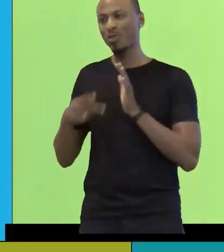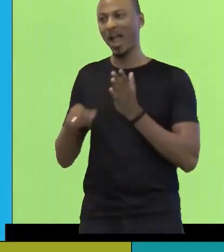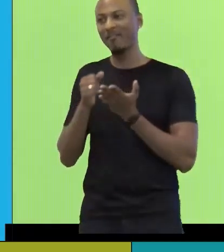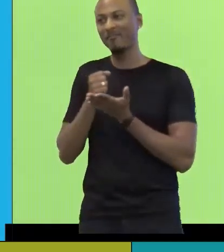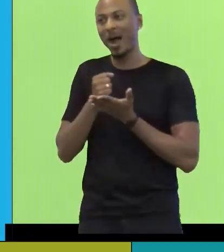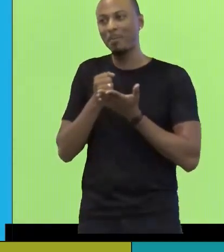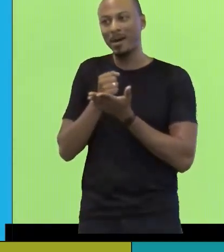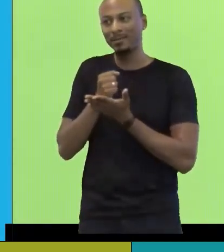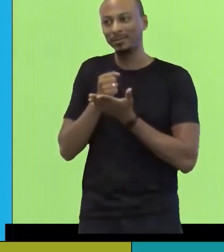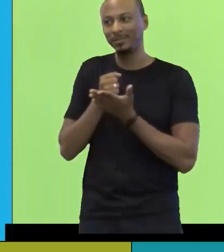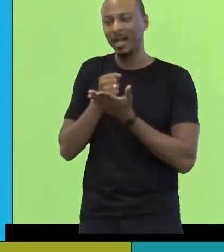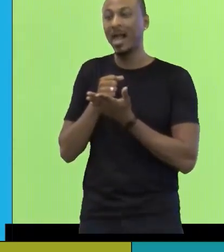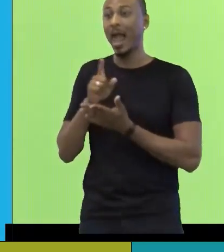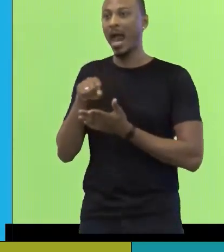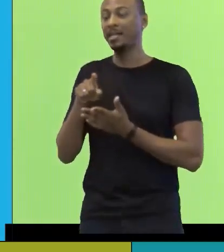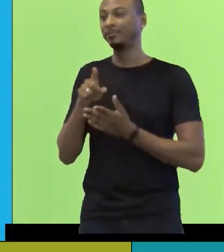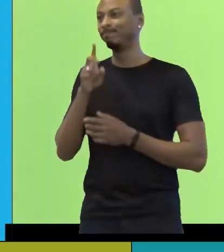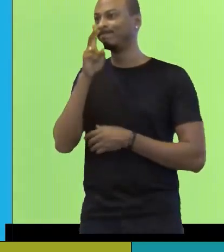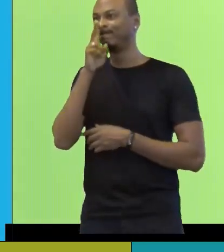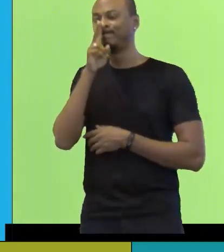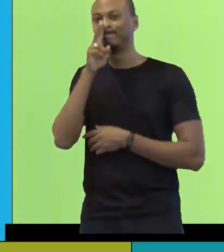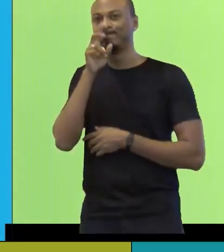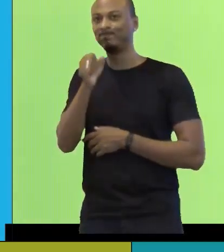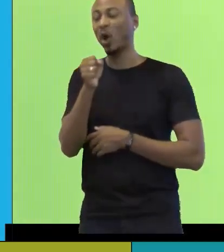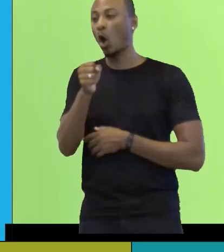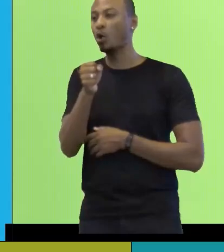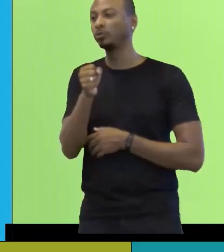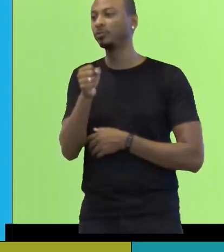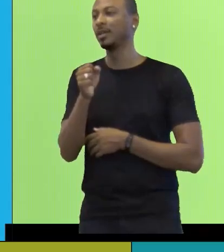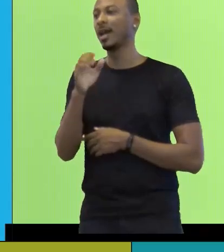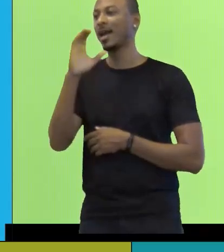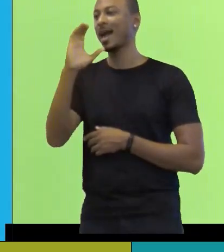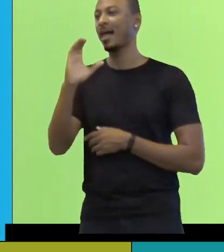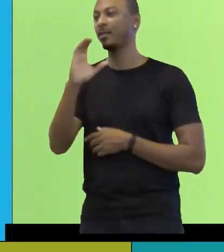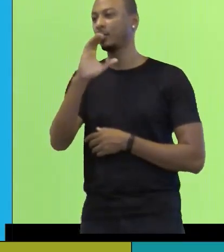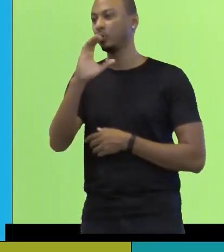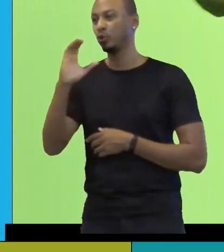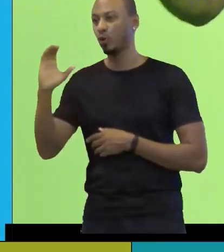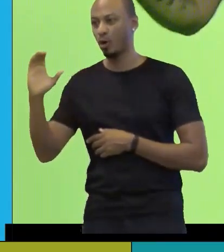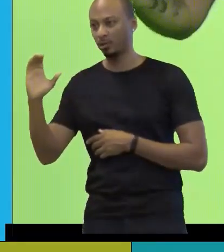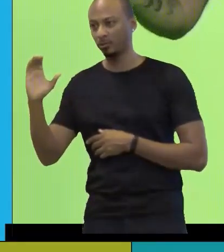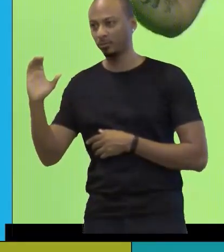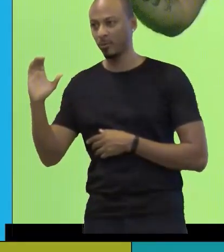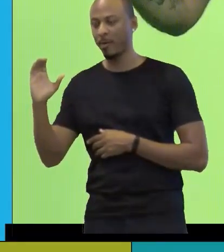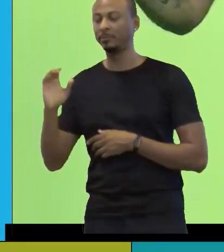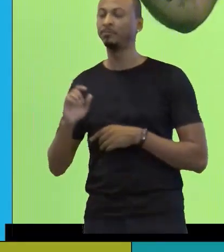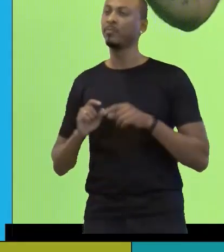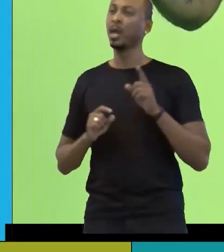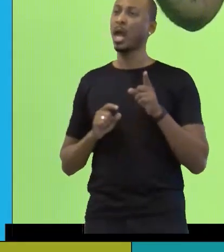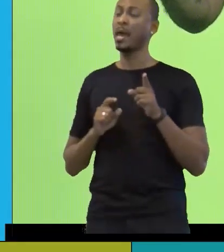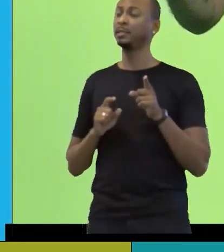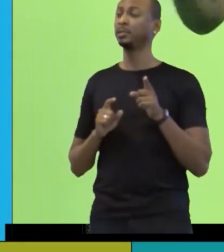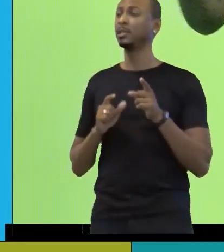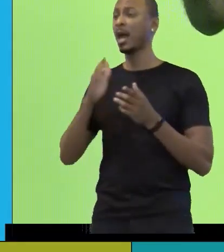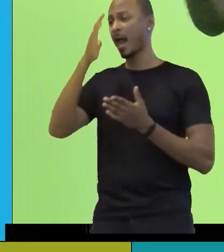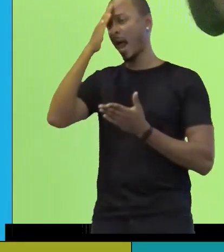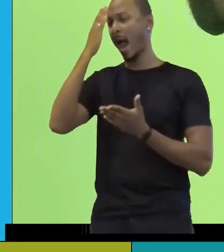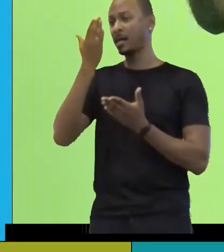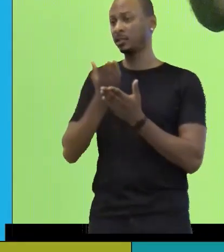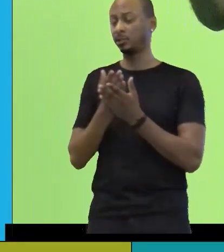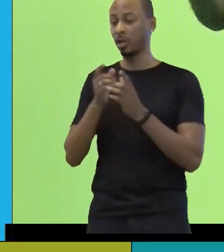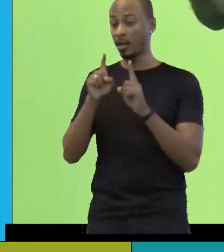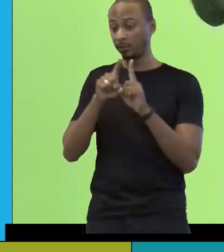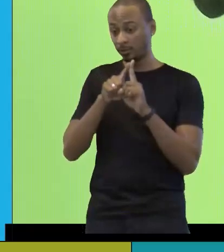eles consideram que os métodos contraceptivos são métodos abortivos. Já ouviram falar